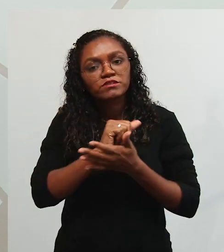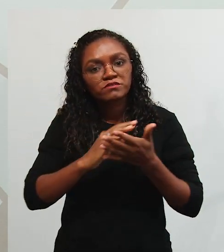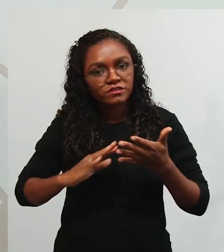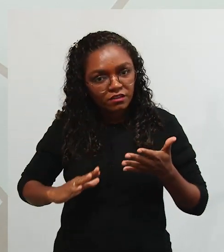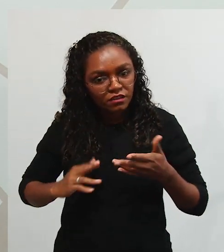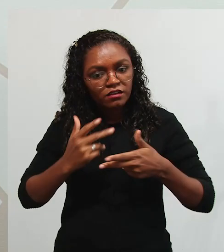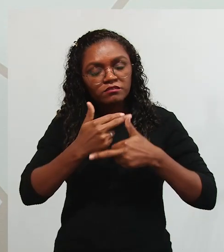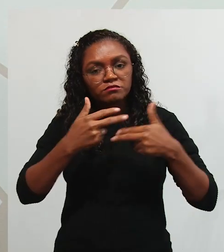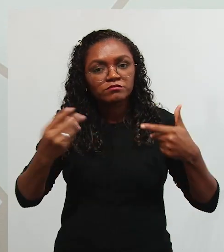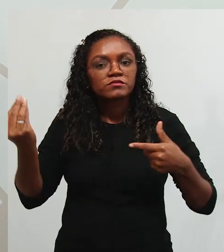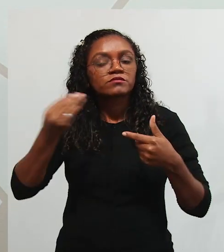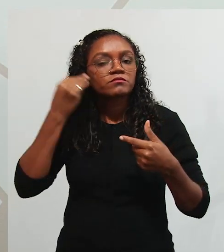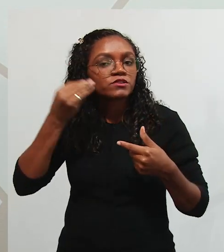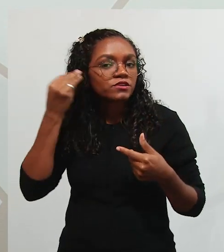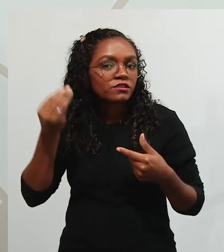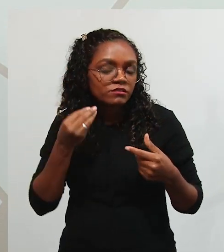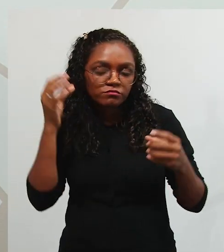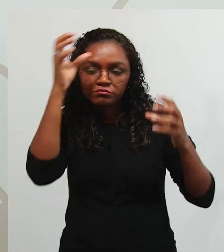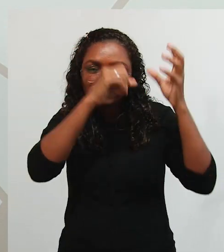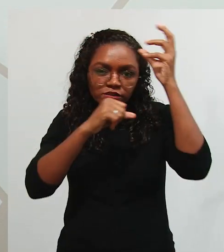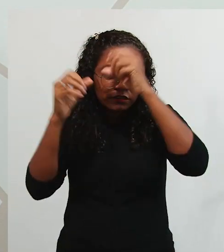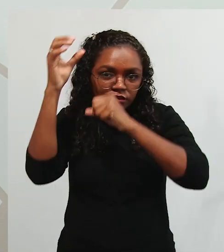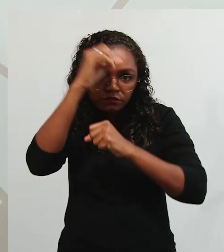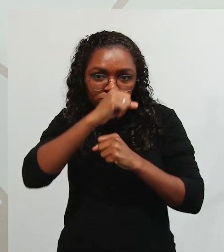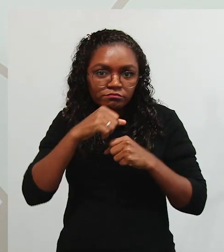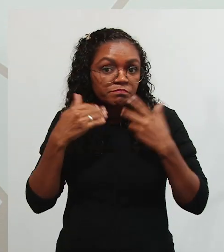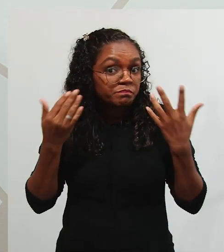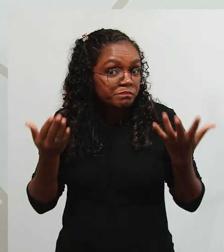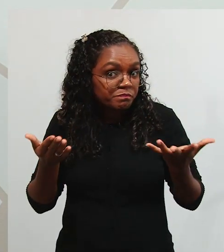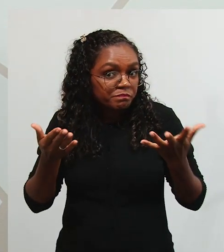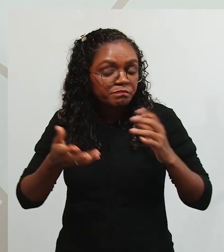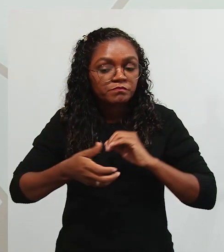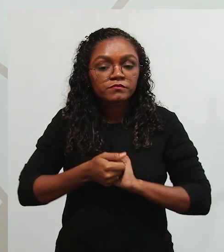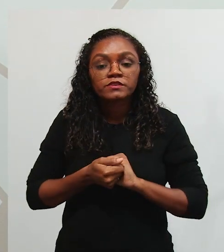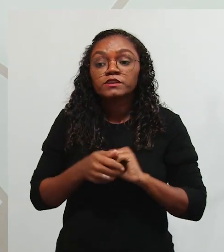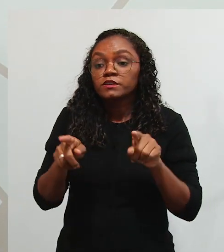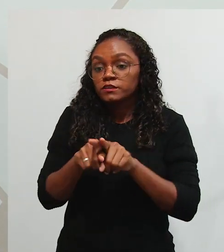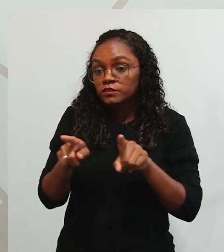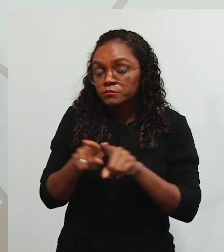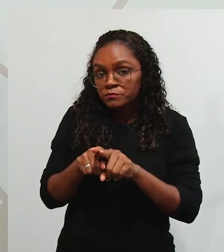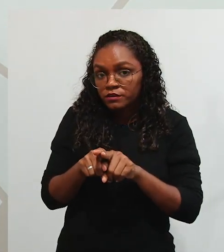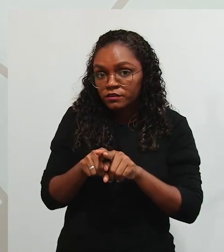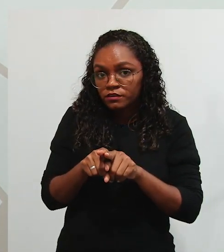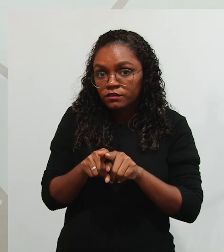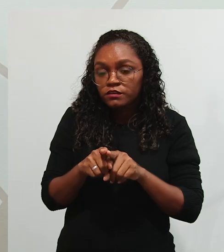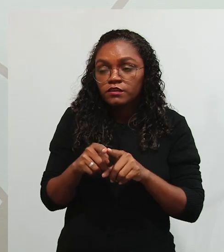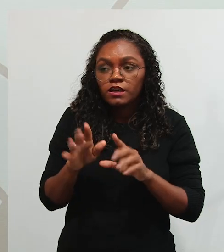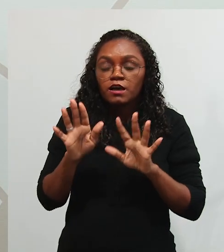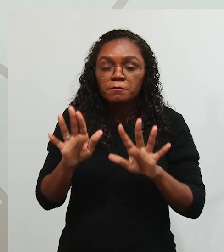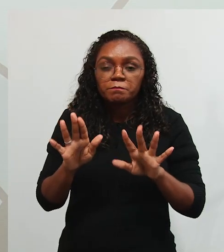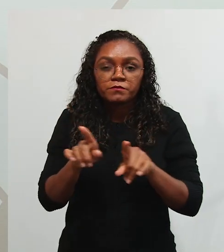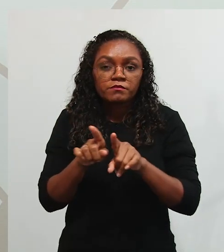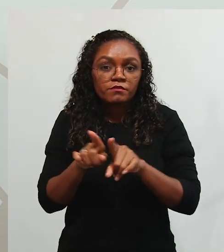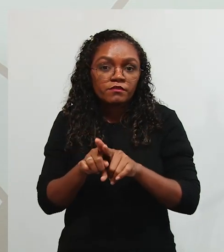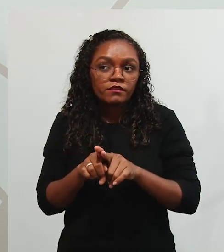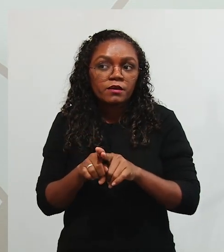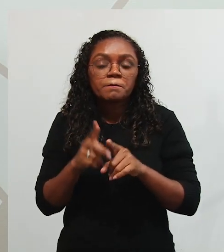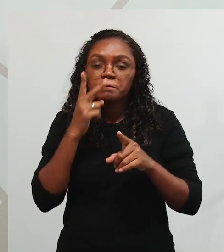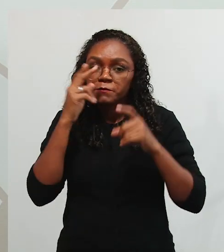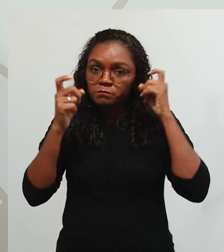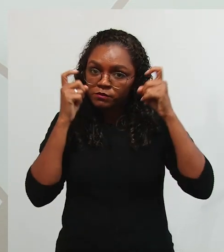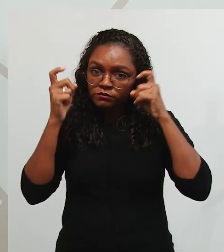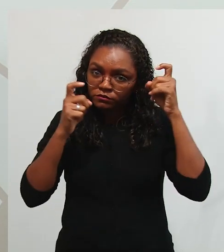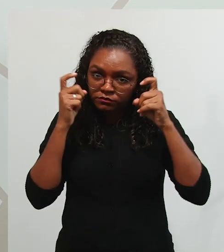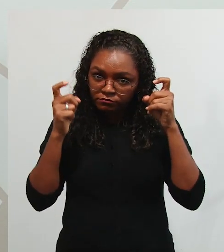de experiências, de aprendizados, né? E inclusive, isso é uma preocupação que a gente